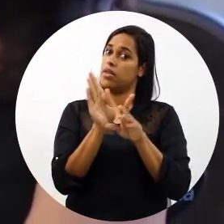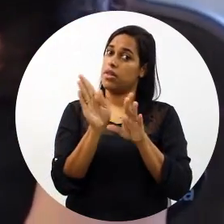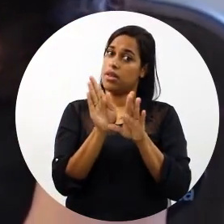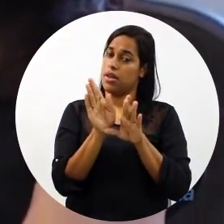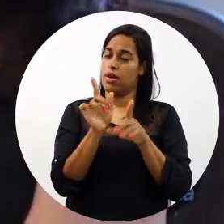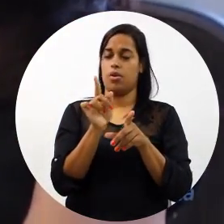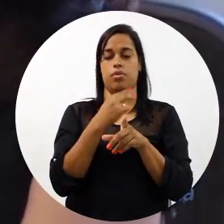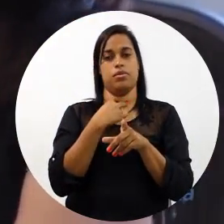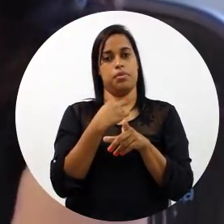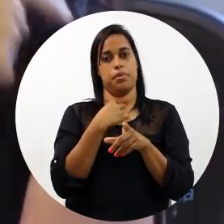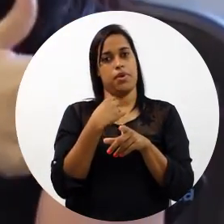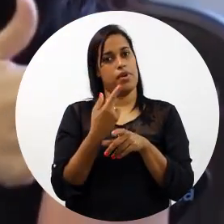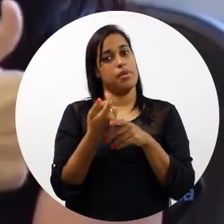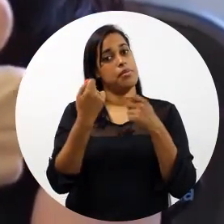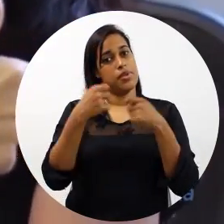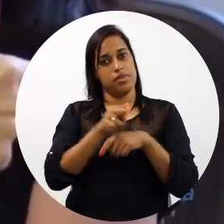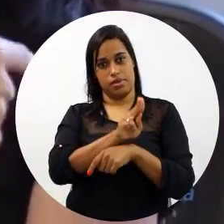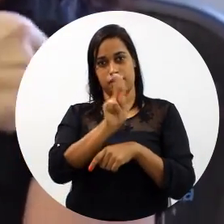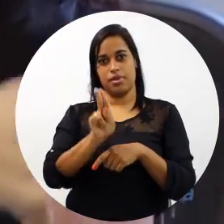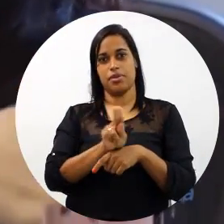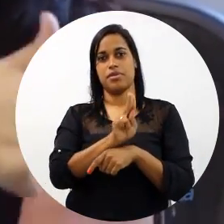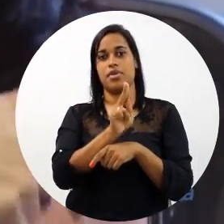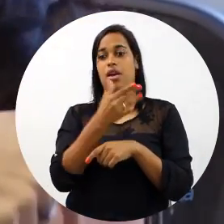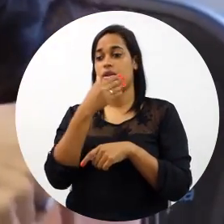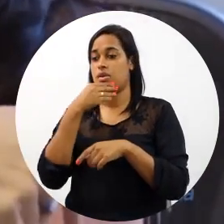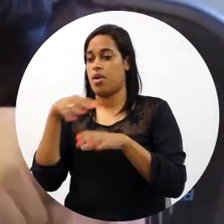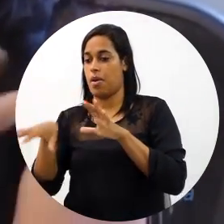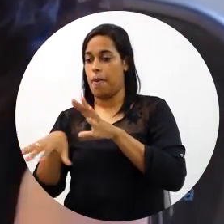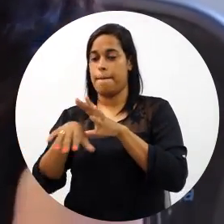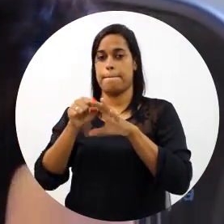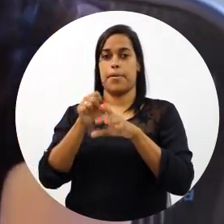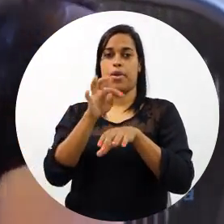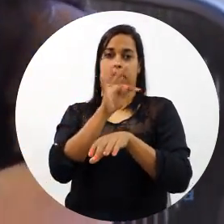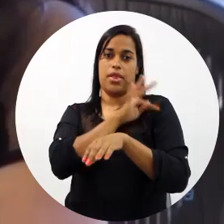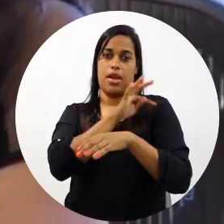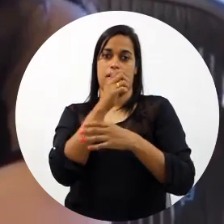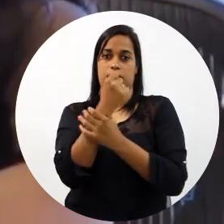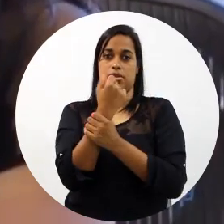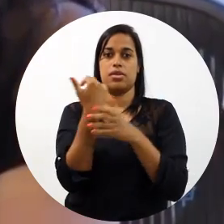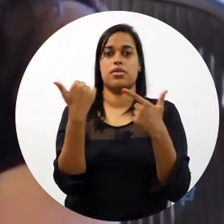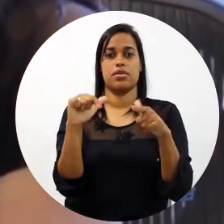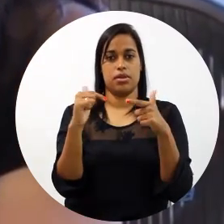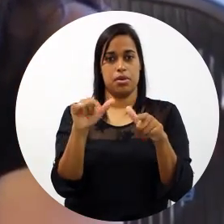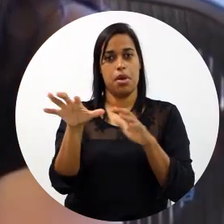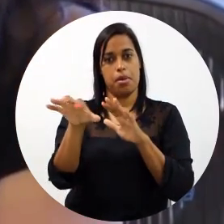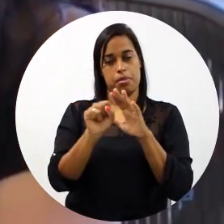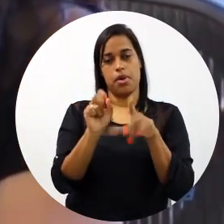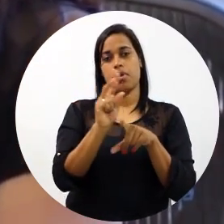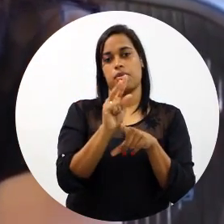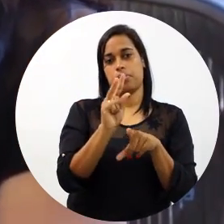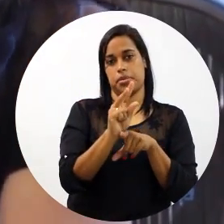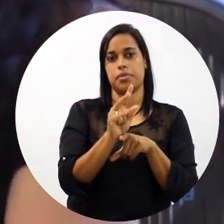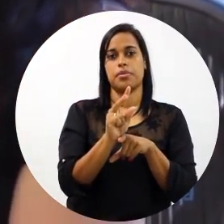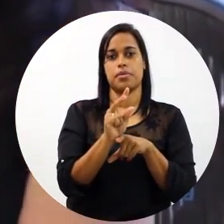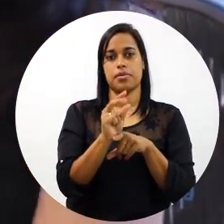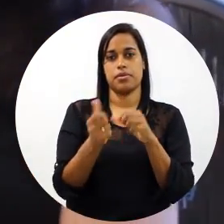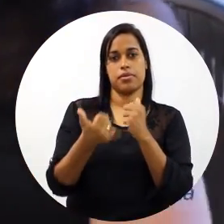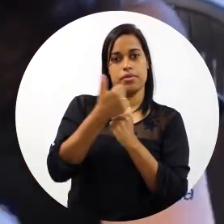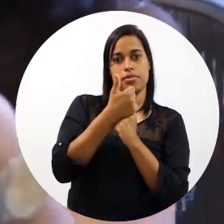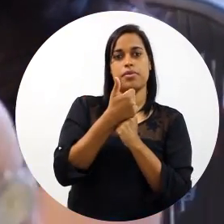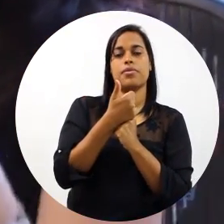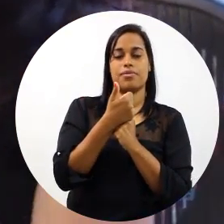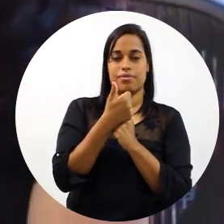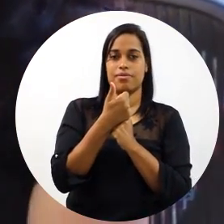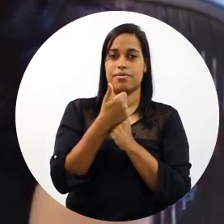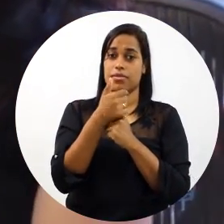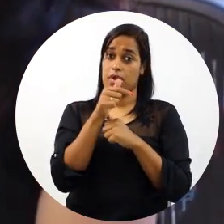não serve, né? E aí mais do que imediatamente o técnico de segurança disse: vou providenciar um óculos para você. Ou seja,